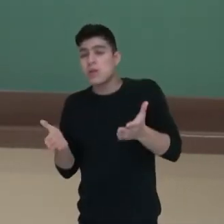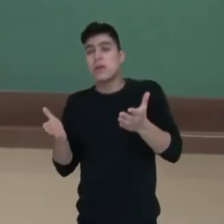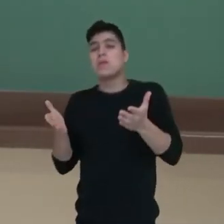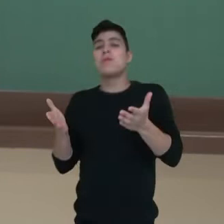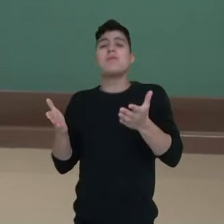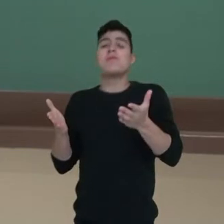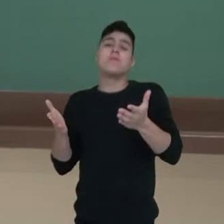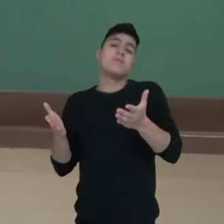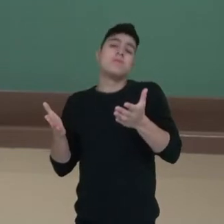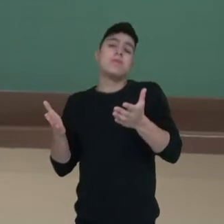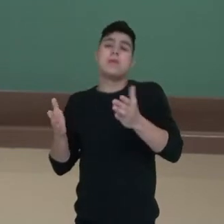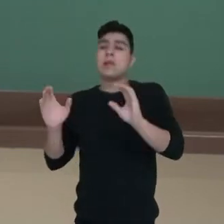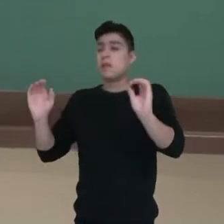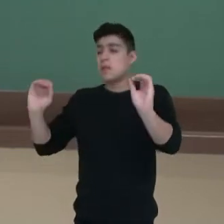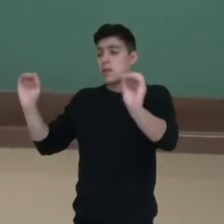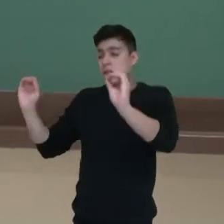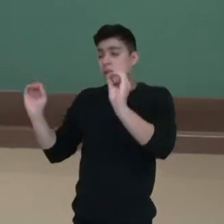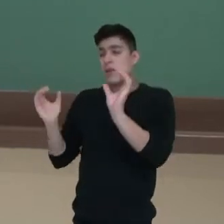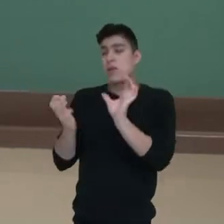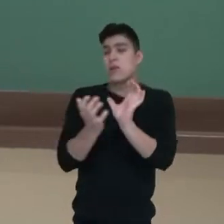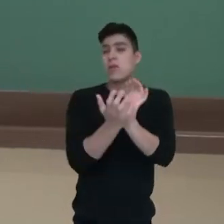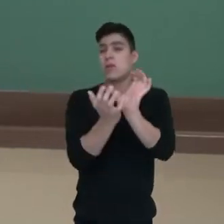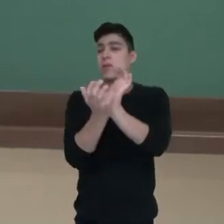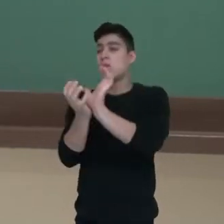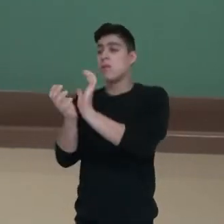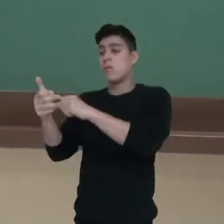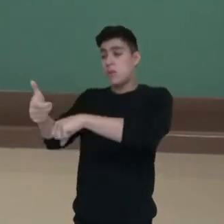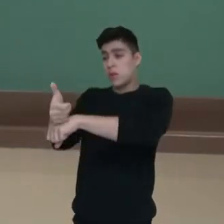ter jogado em nenhum time